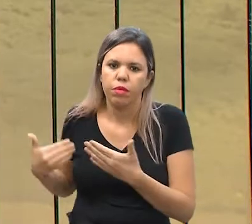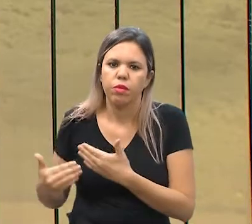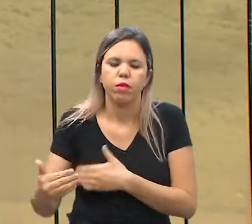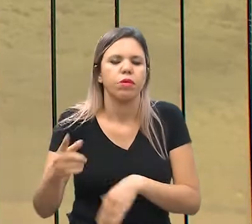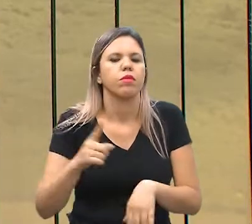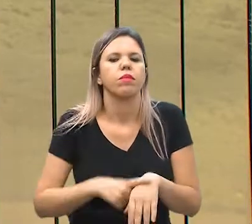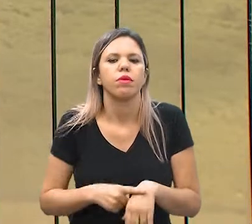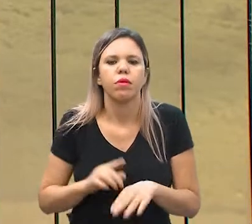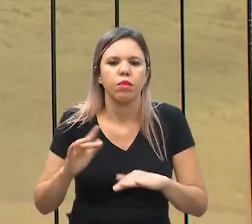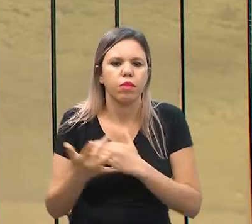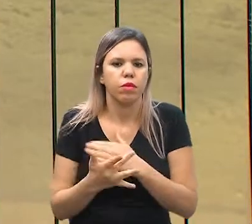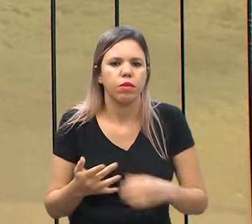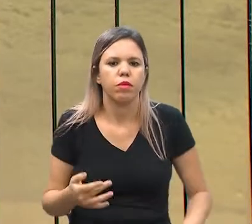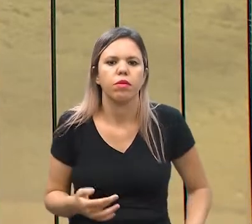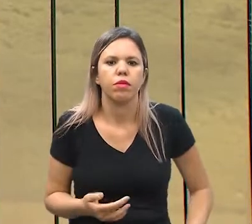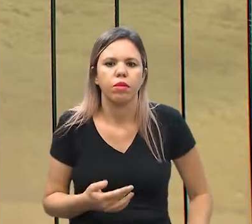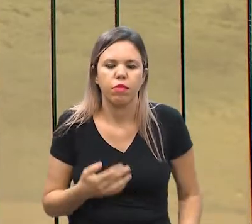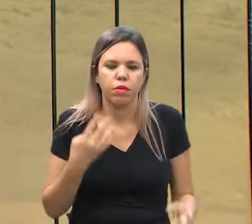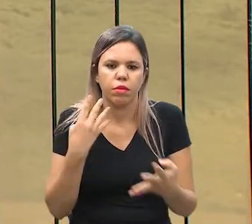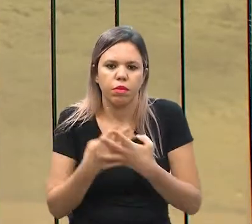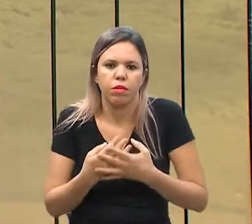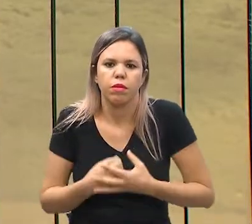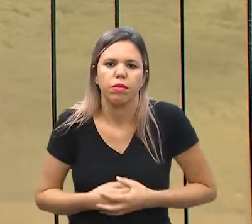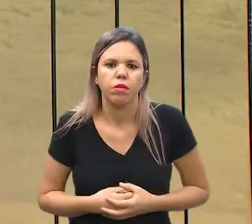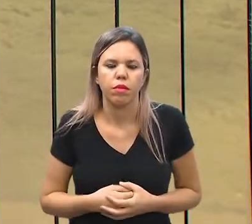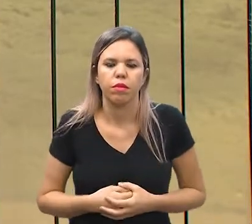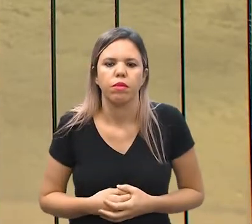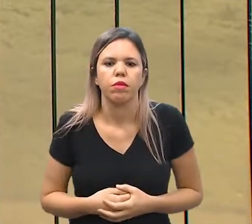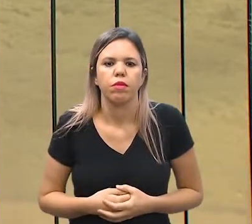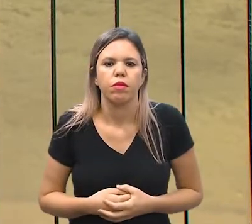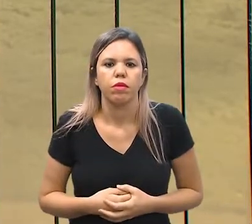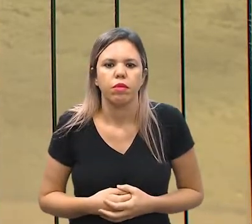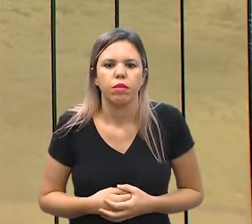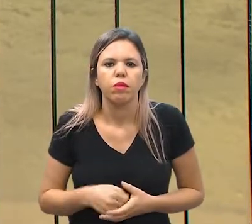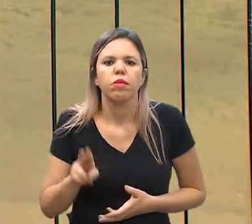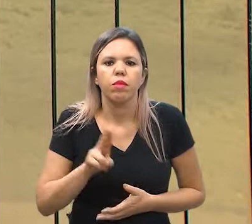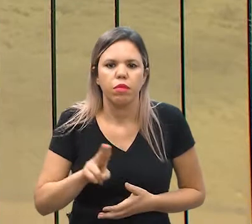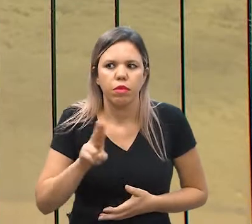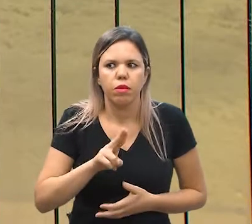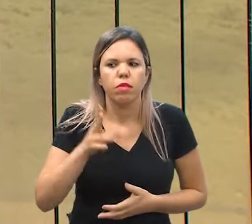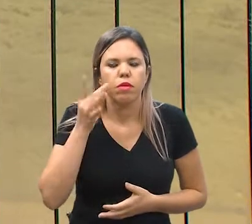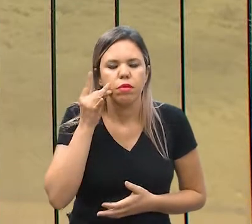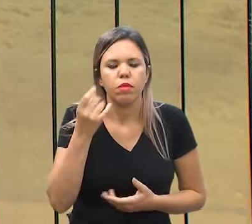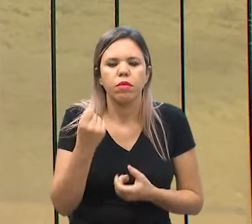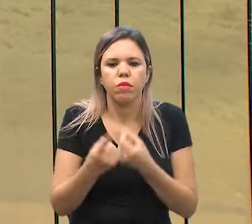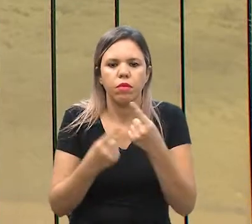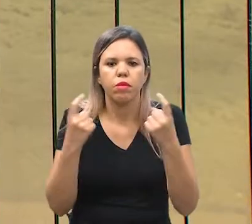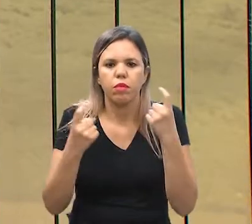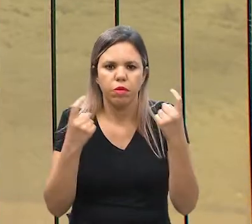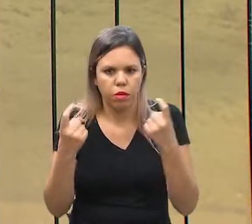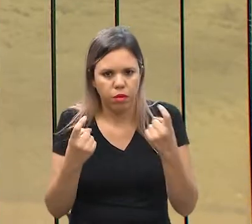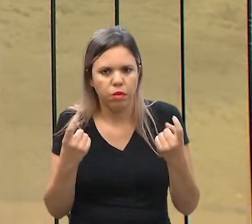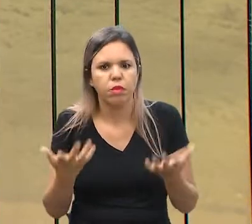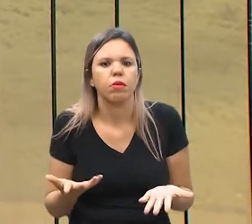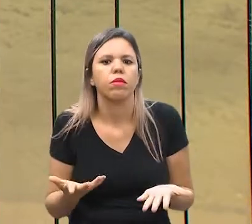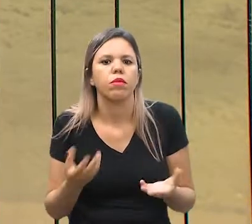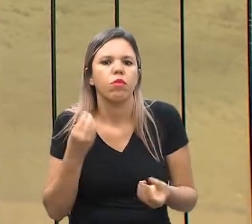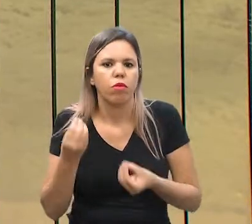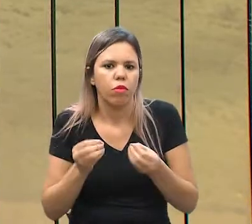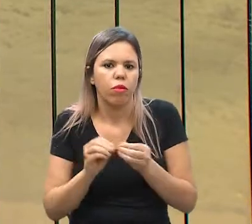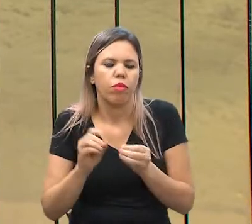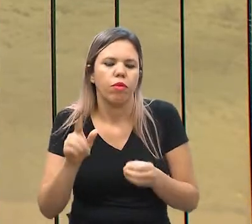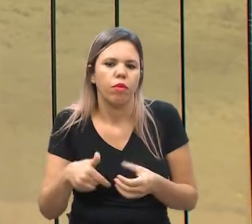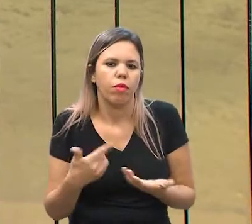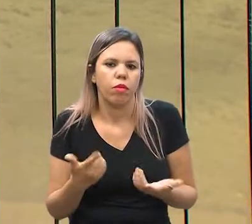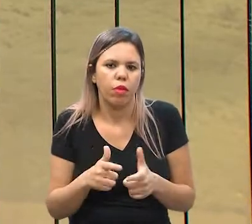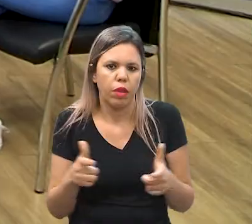tempo. Rede social, confesso que utilizo, mas tem algumas preocupações de como